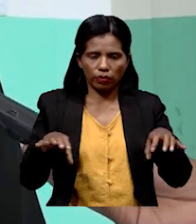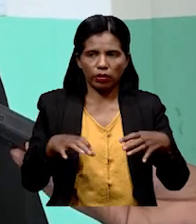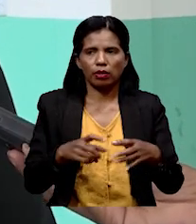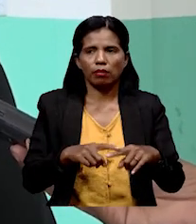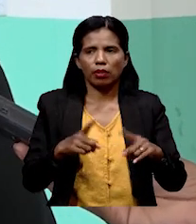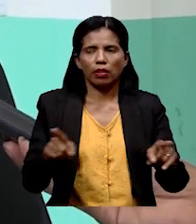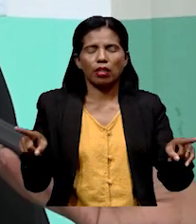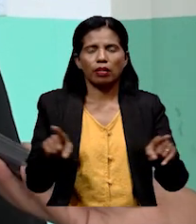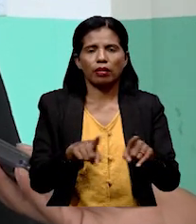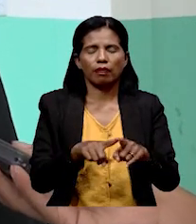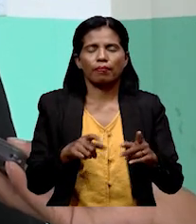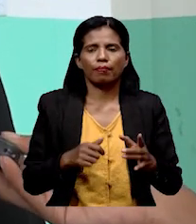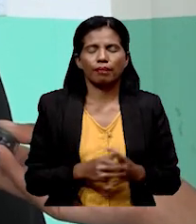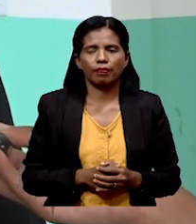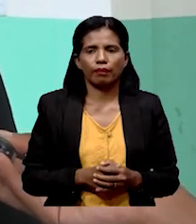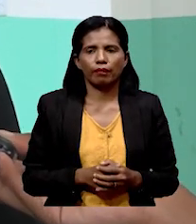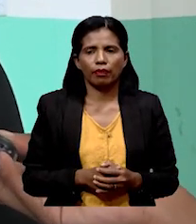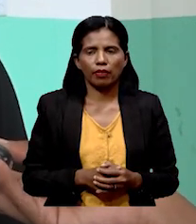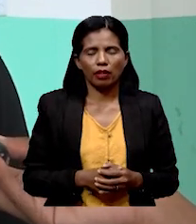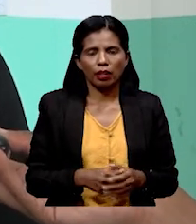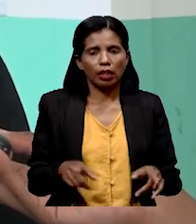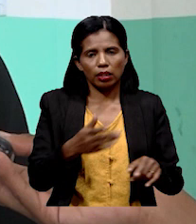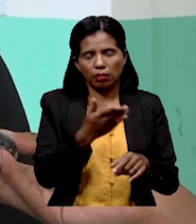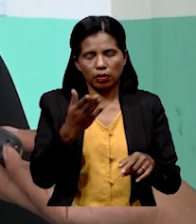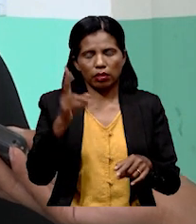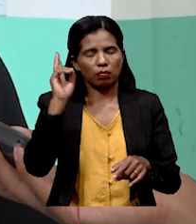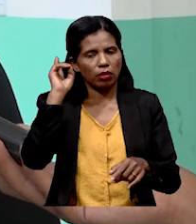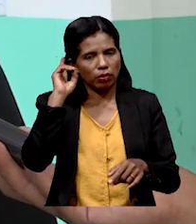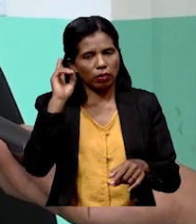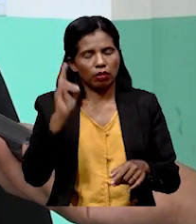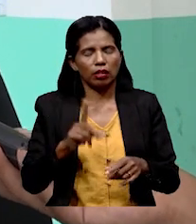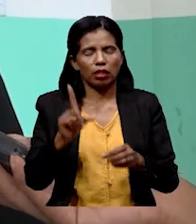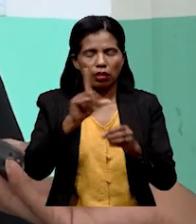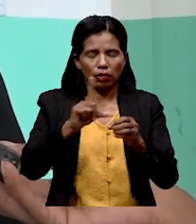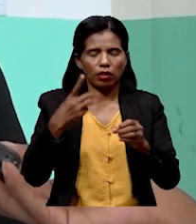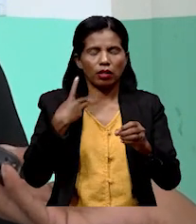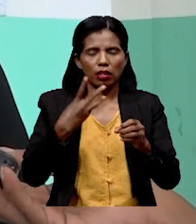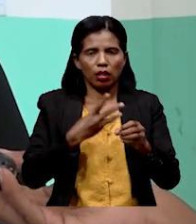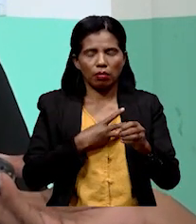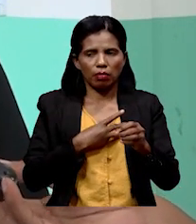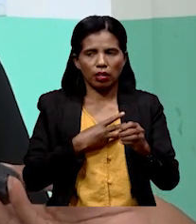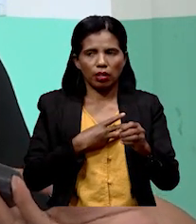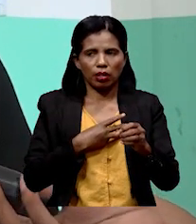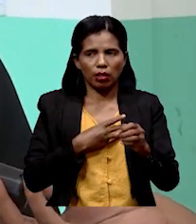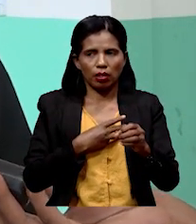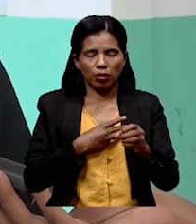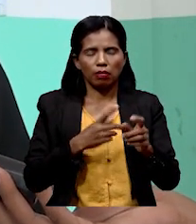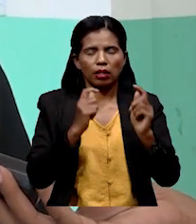ansa anteriormente e tabosimos ronana kata e a laboratório a mi capacidade ne be la sai teste